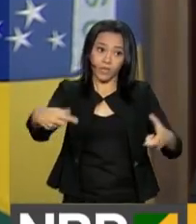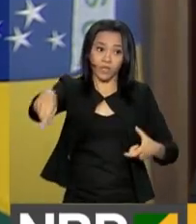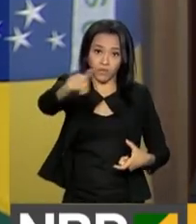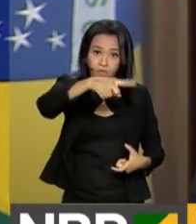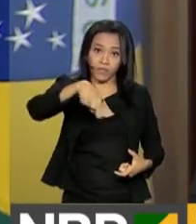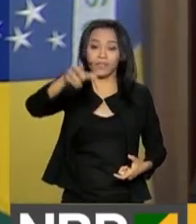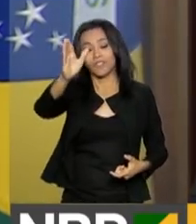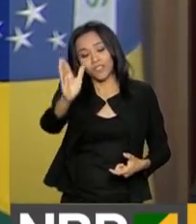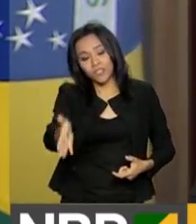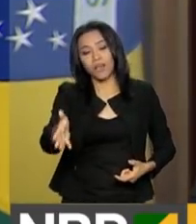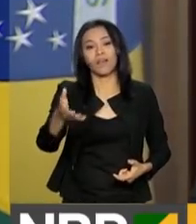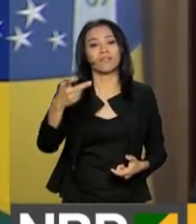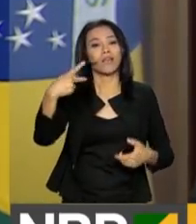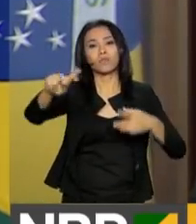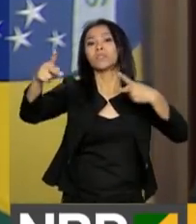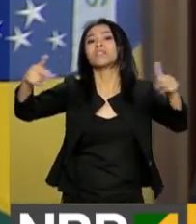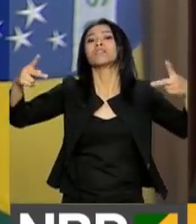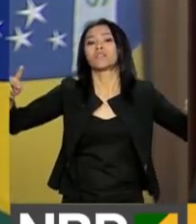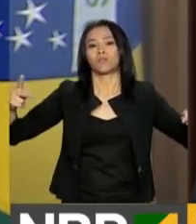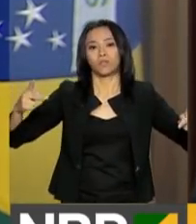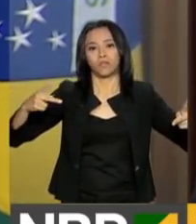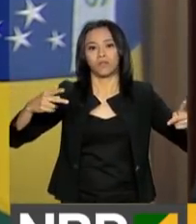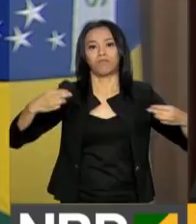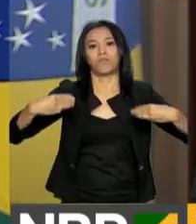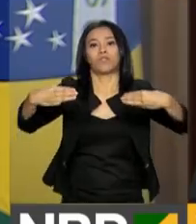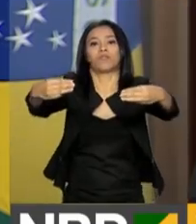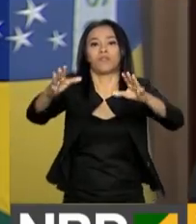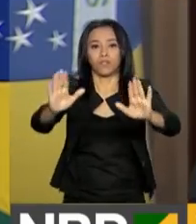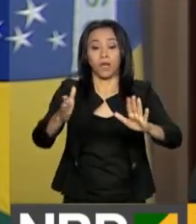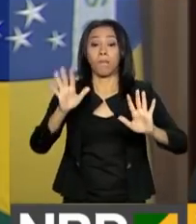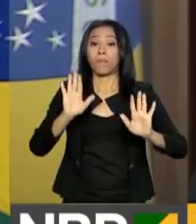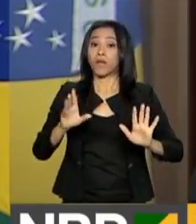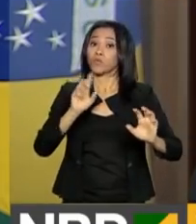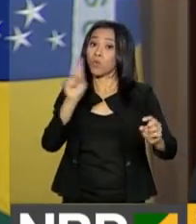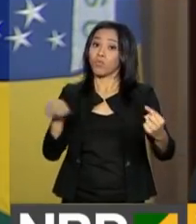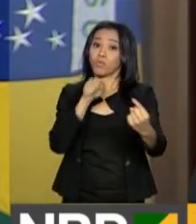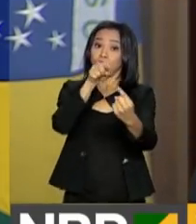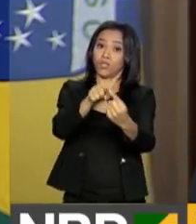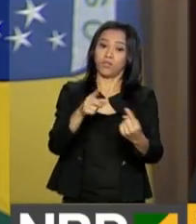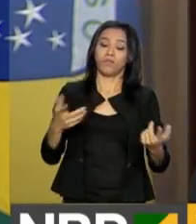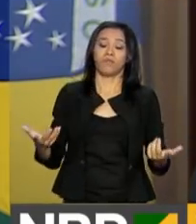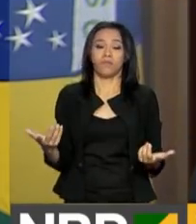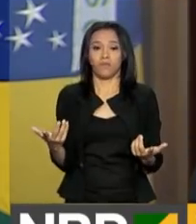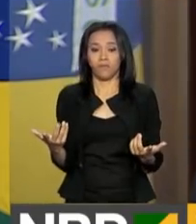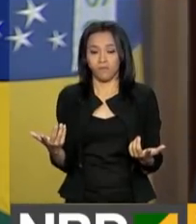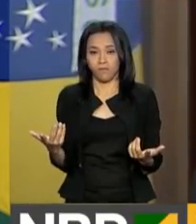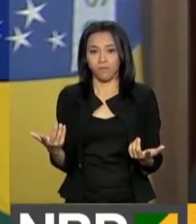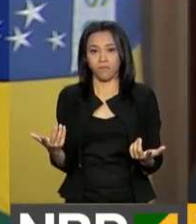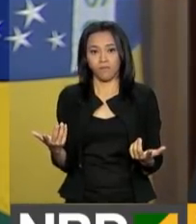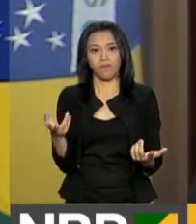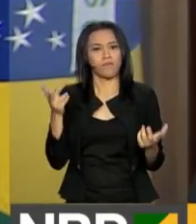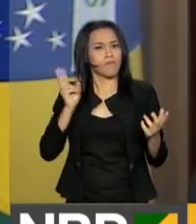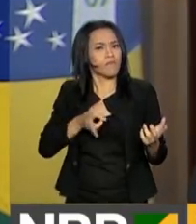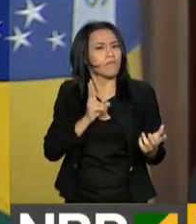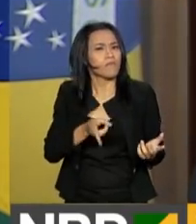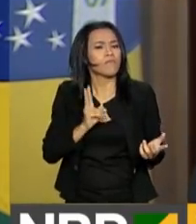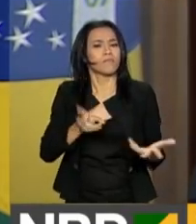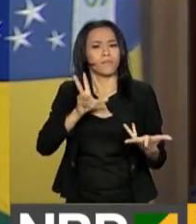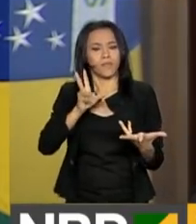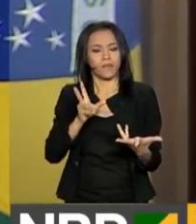já está nos respectivos ministérios mas o objetivo de promover digamos assim a mesma equação